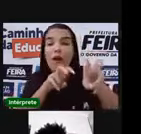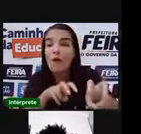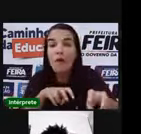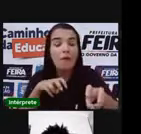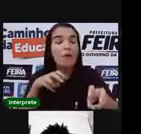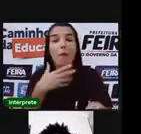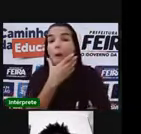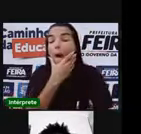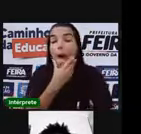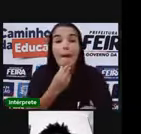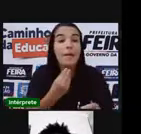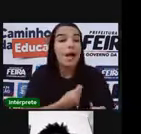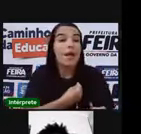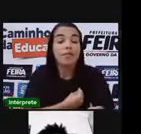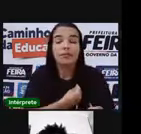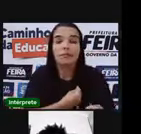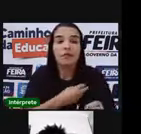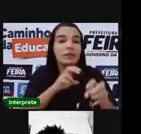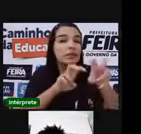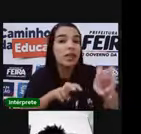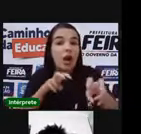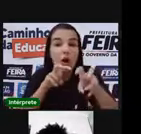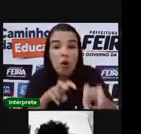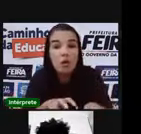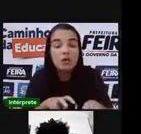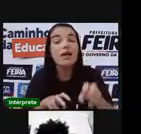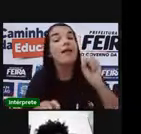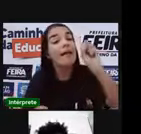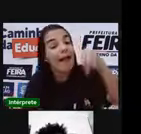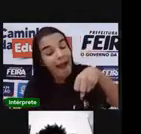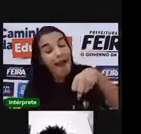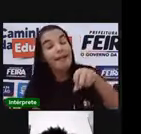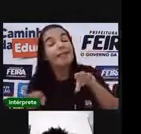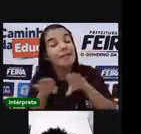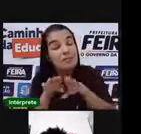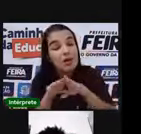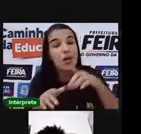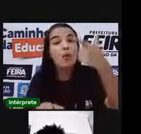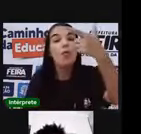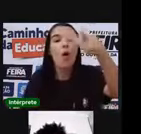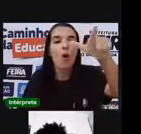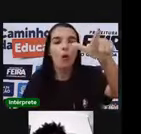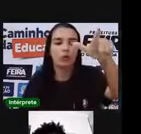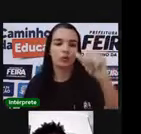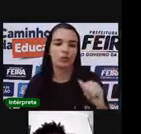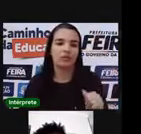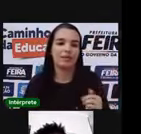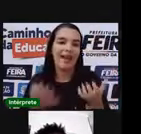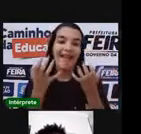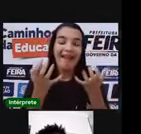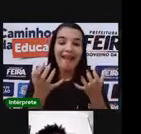campo, gente, é o outro. Olha, eu quero mandar um abraço, viu? Ó, um beijo, um abraço para todas